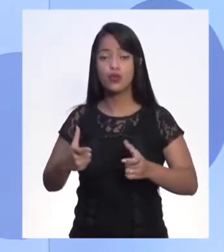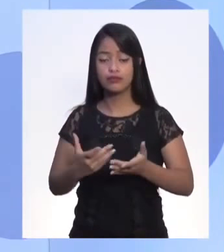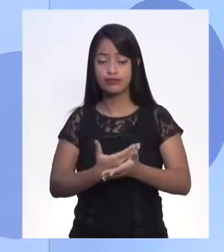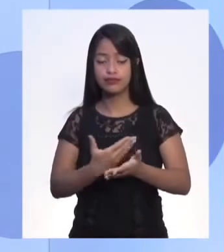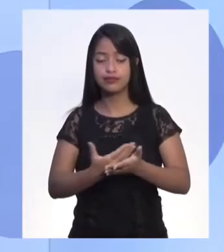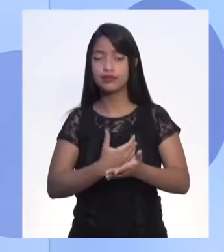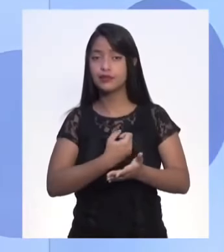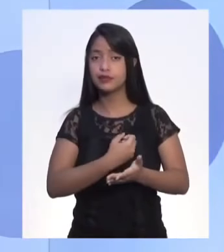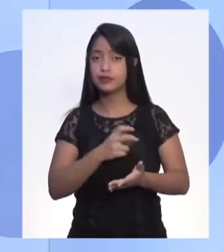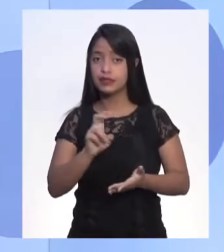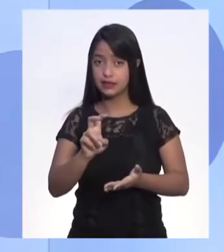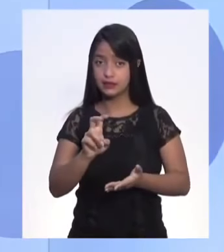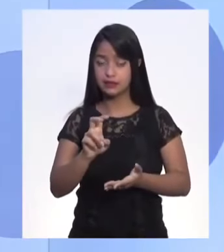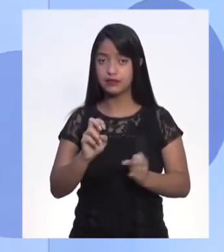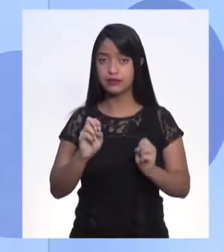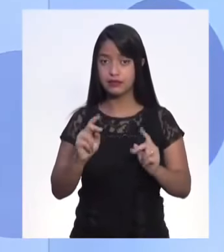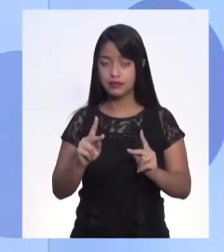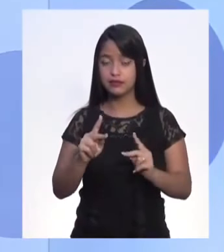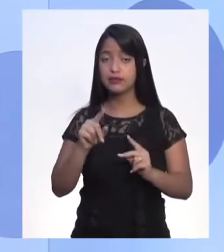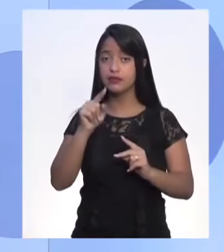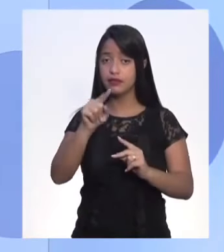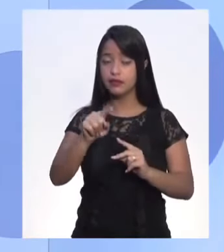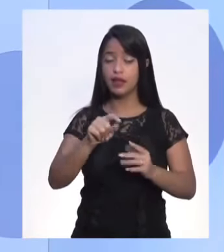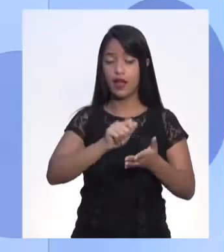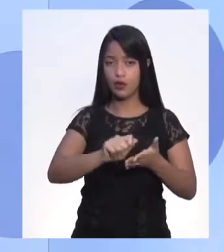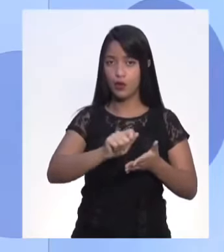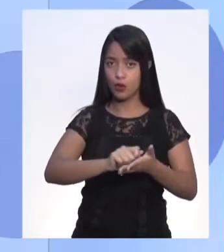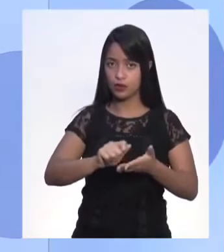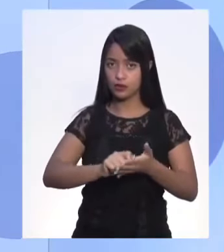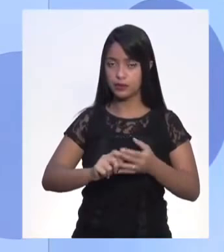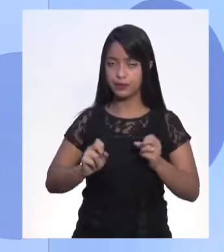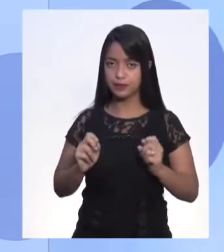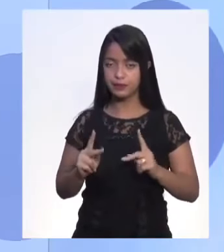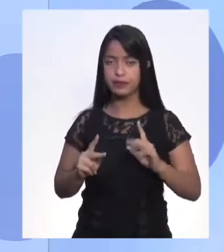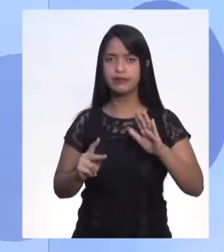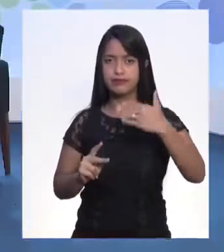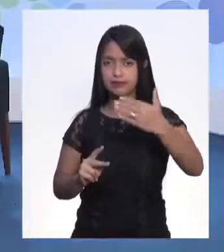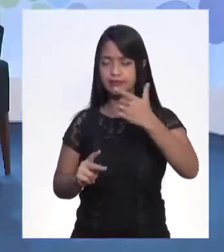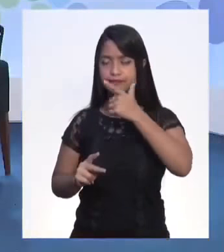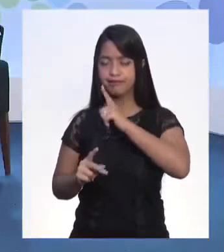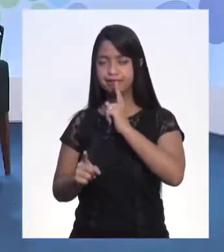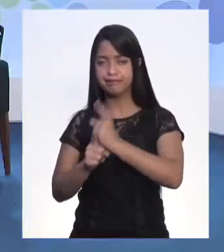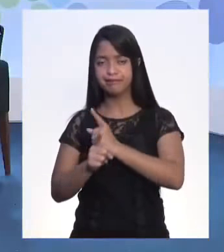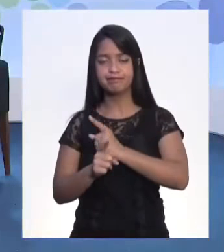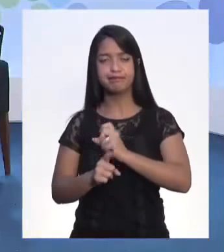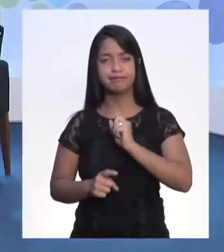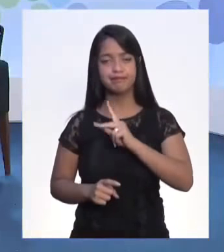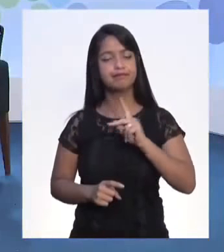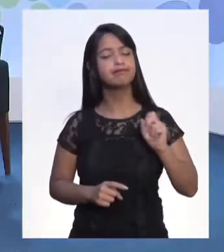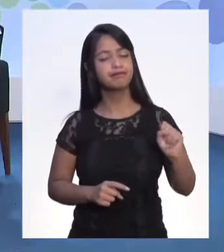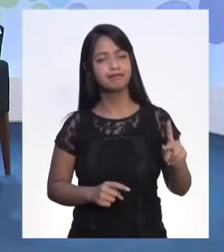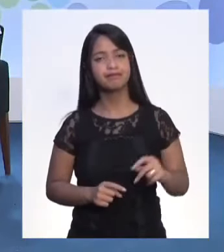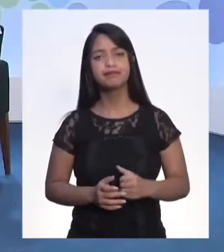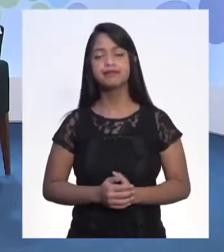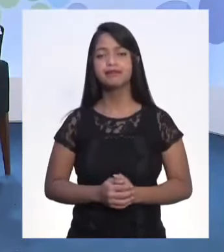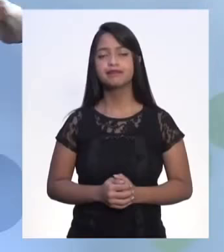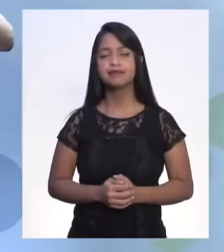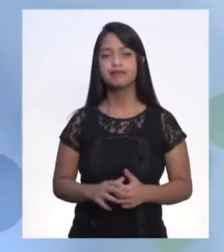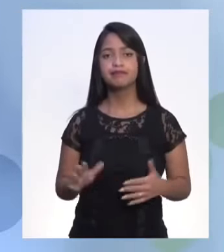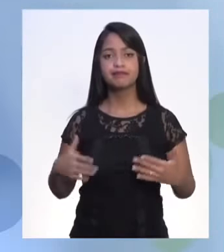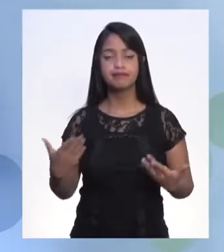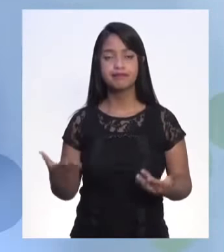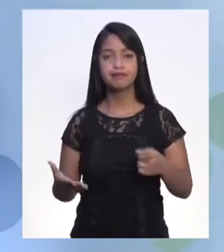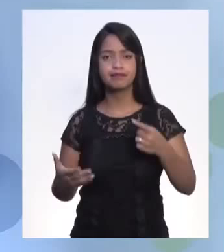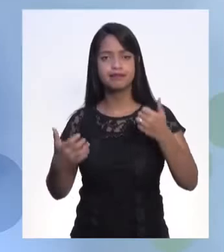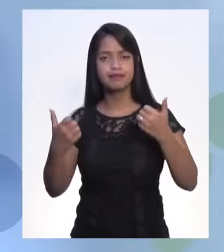referente a aula de hoje página 5 do caderno aprender sempre vocês vão utilizar depois né os Mas é isso aí tudo bem Então olha mas